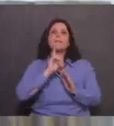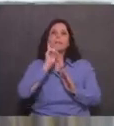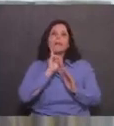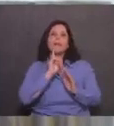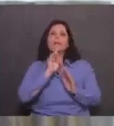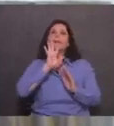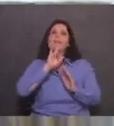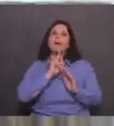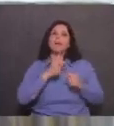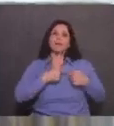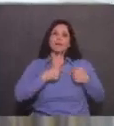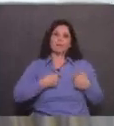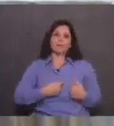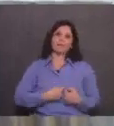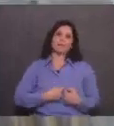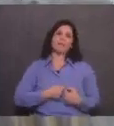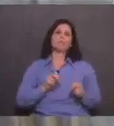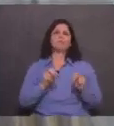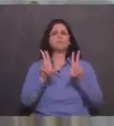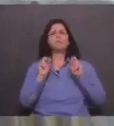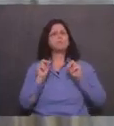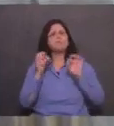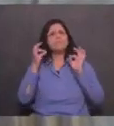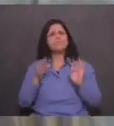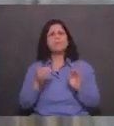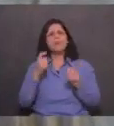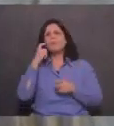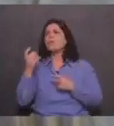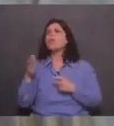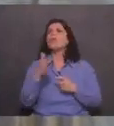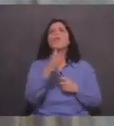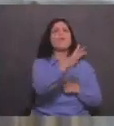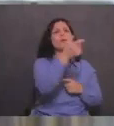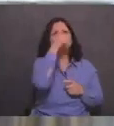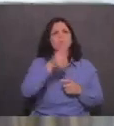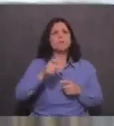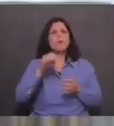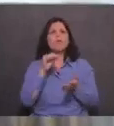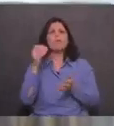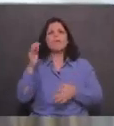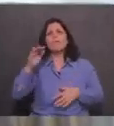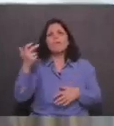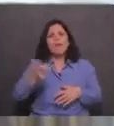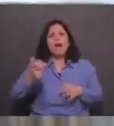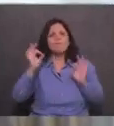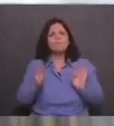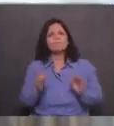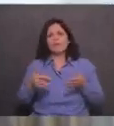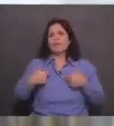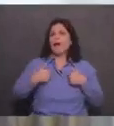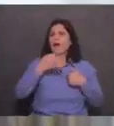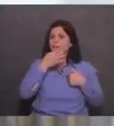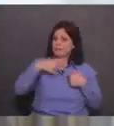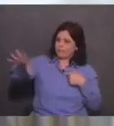coração imaculado, vai à procura de cada um dos mais débeis, mas quer levar consigo,